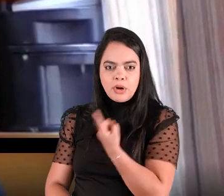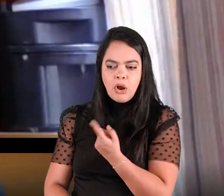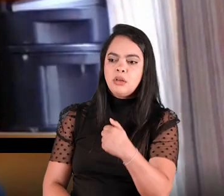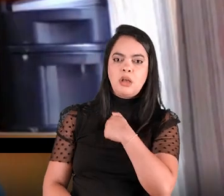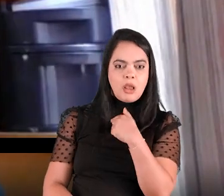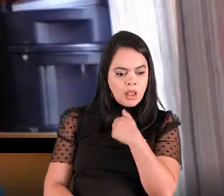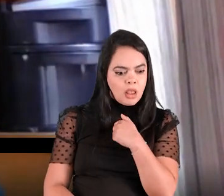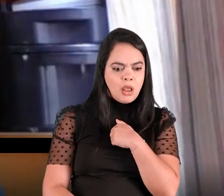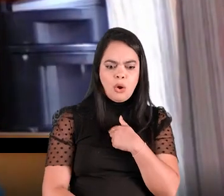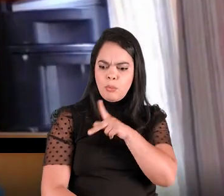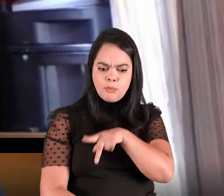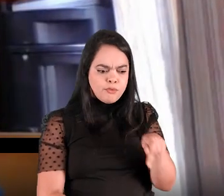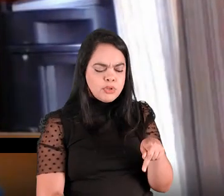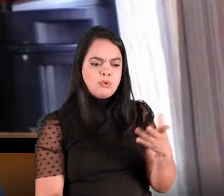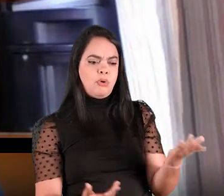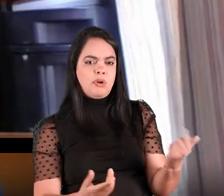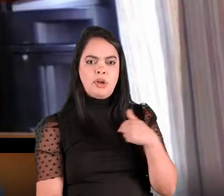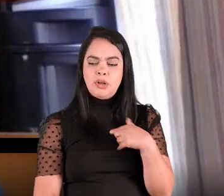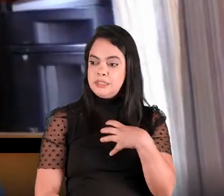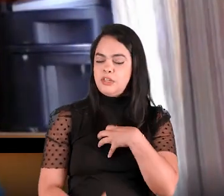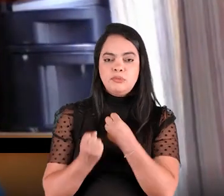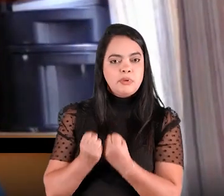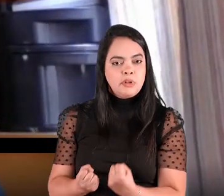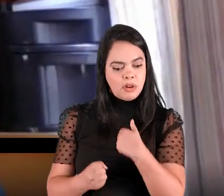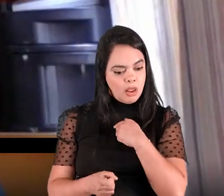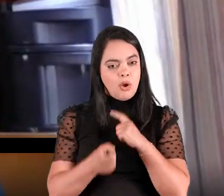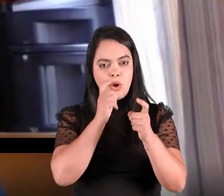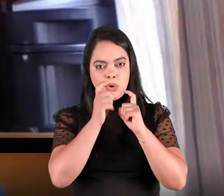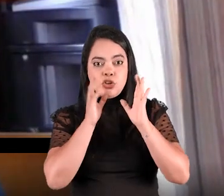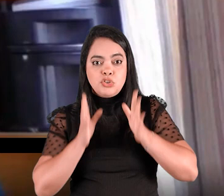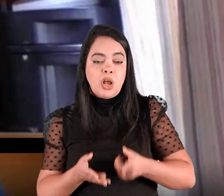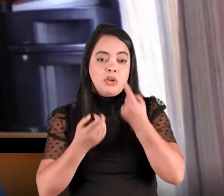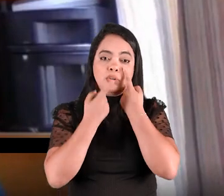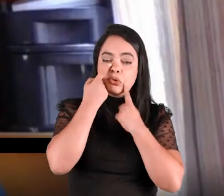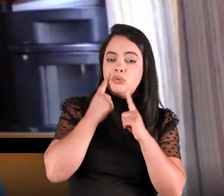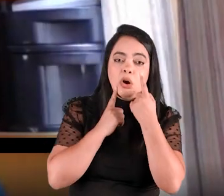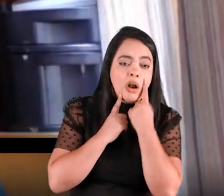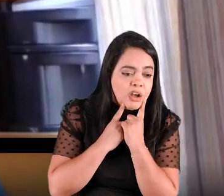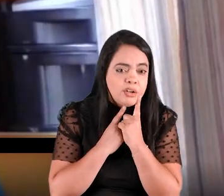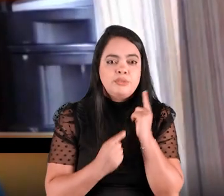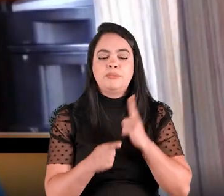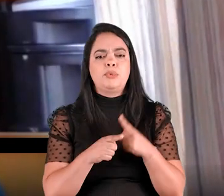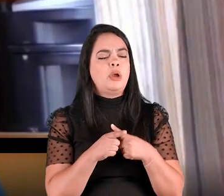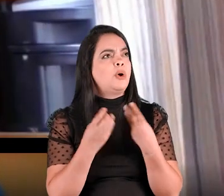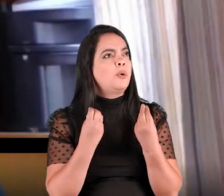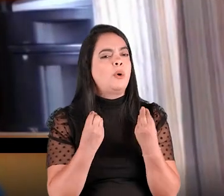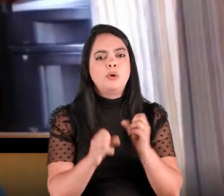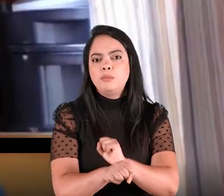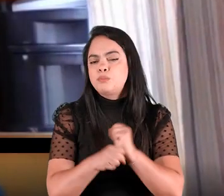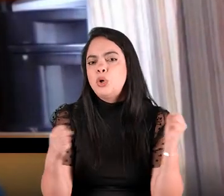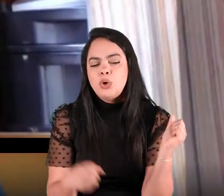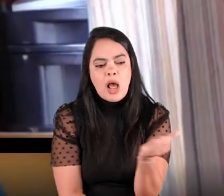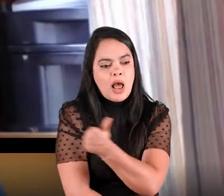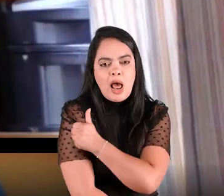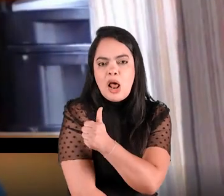incomodava muito. Eu cheguei a sair de reunião chorando por causa disso, né? Porque é inadmissível que um aluno